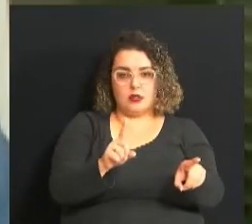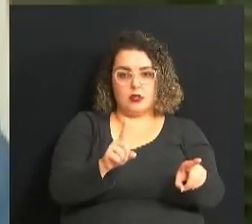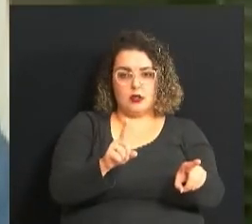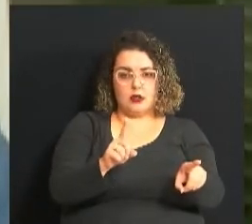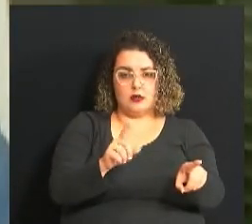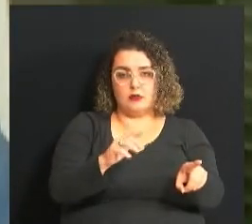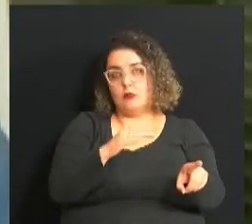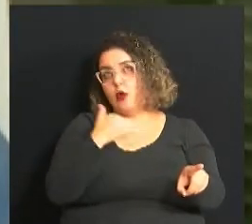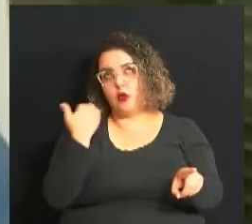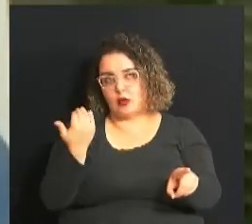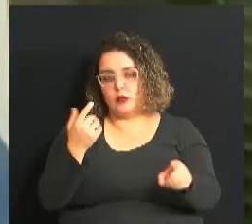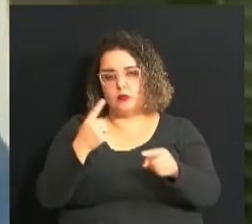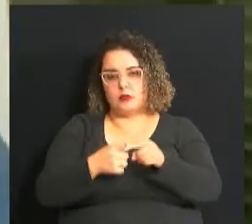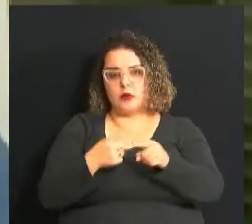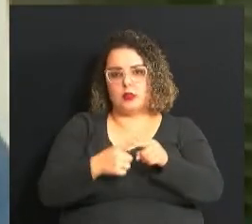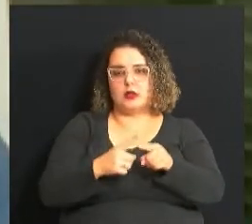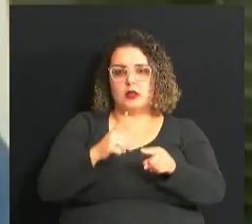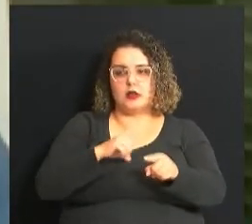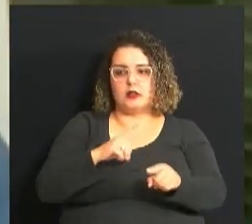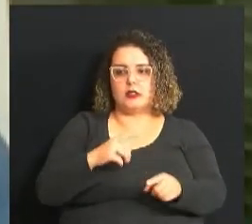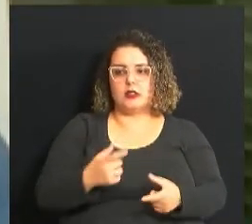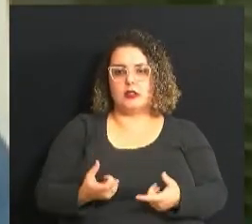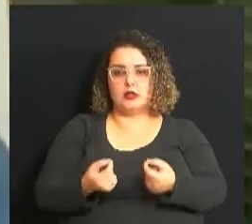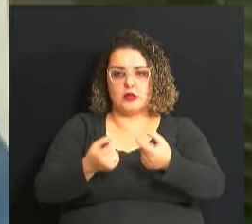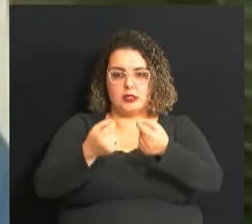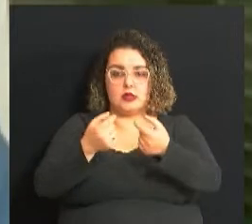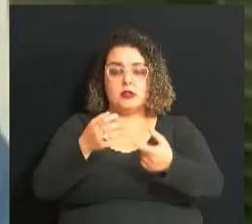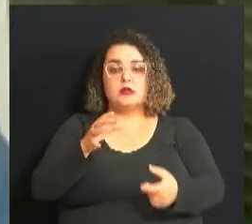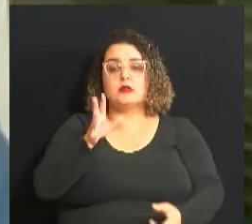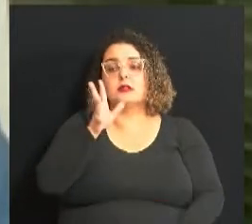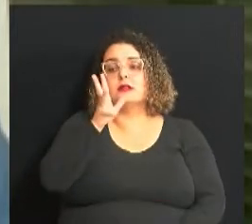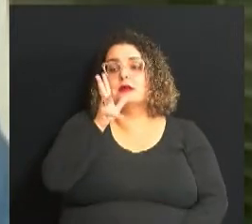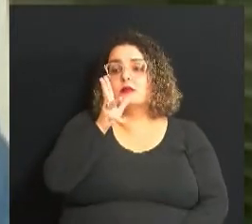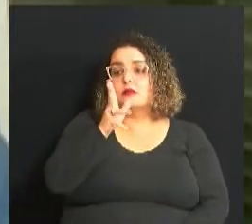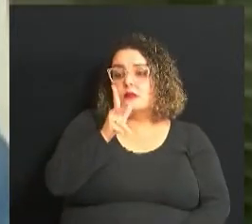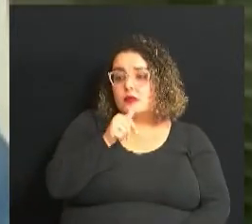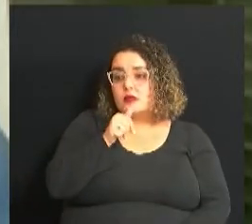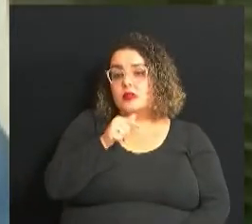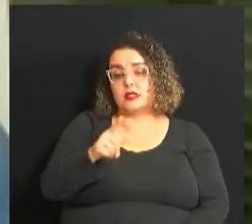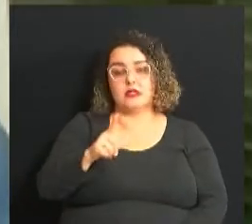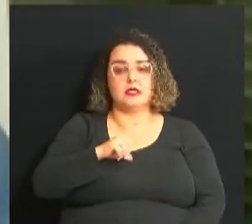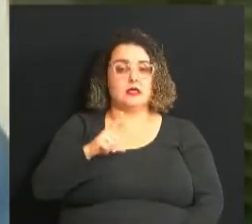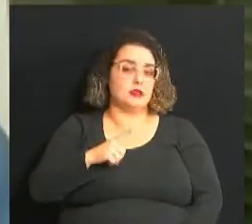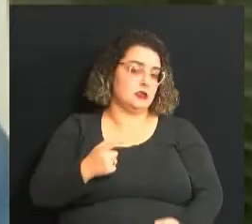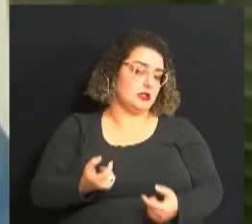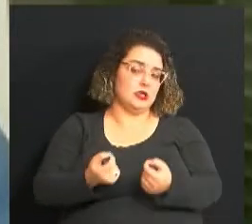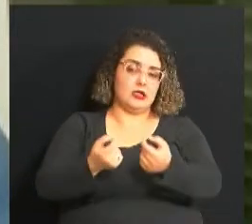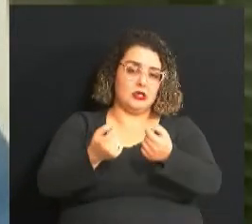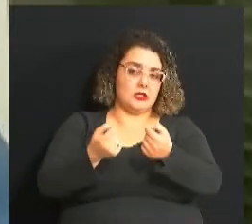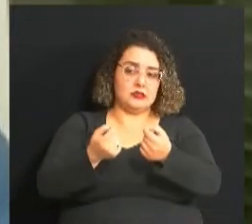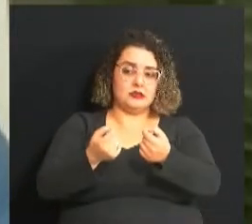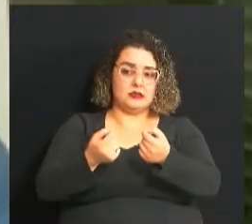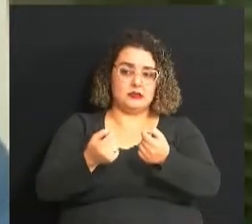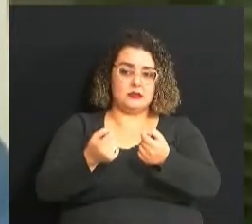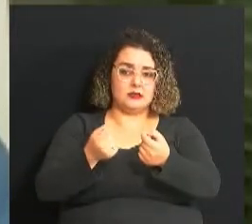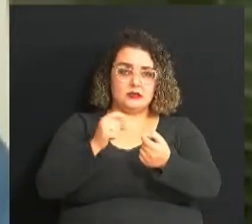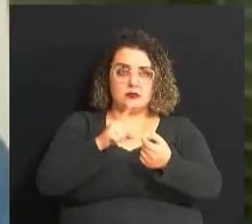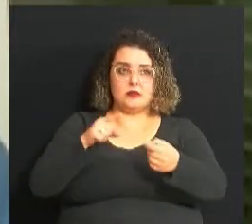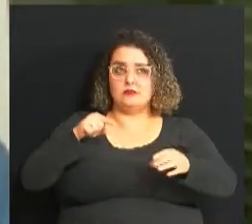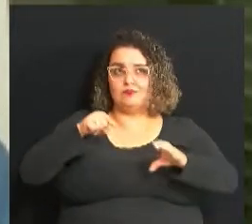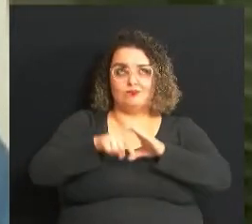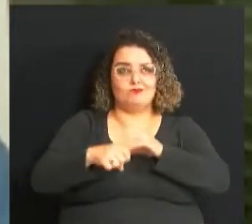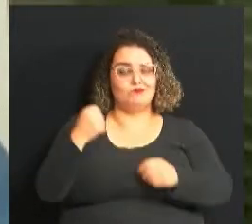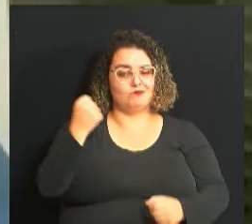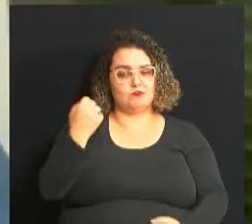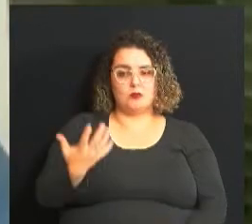cânceres que demoram muito para levar o nível da óbito, e tem cânceres que não vão ser tão agressivos, mas ele é o que